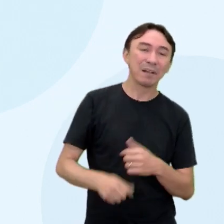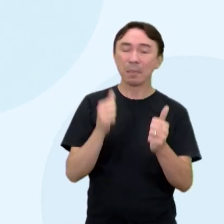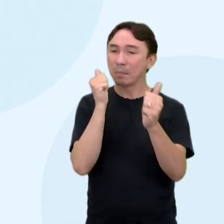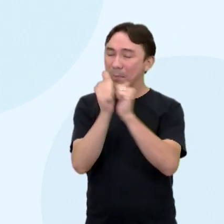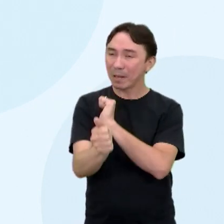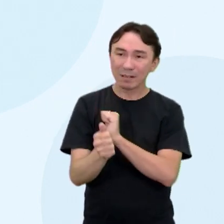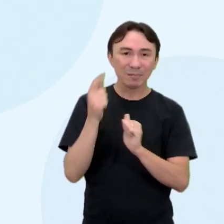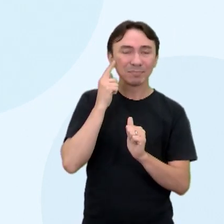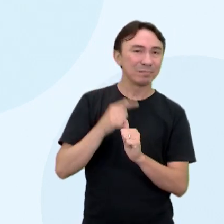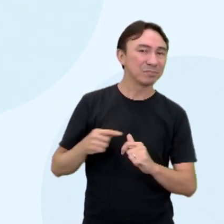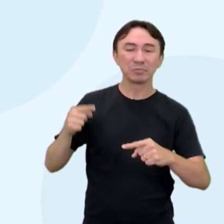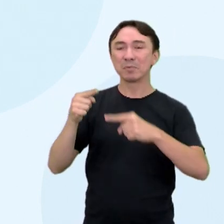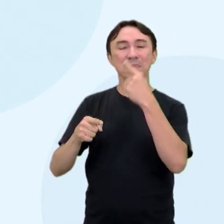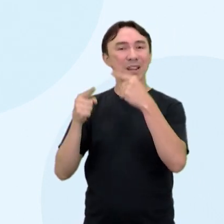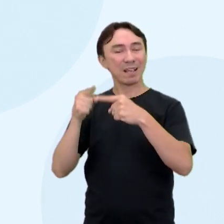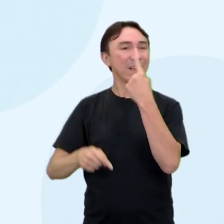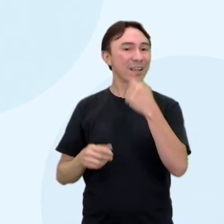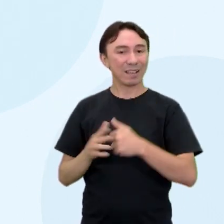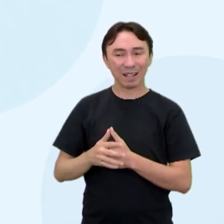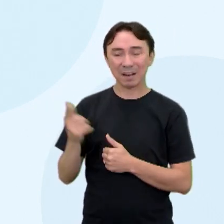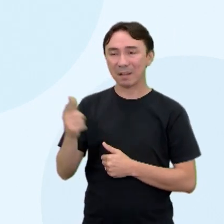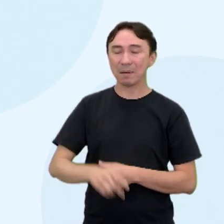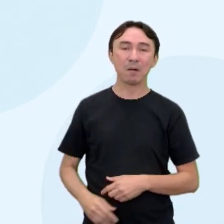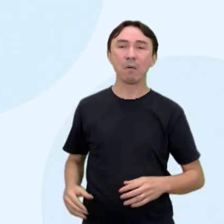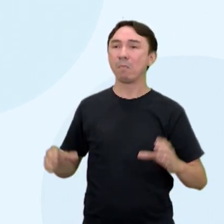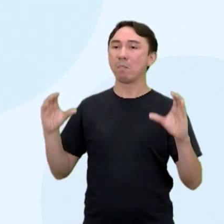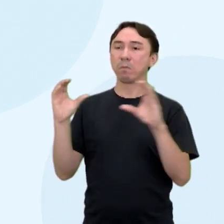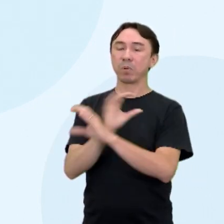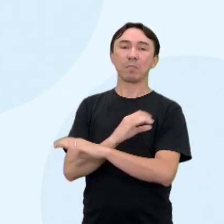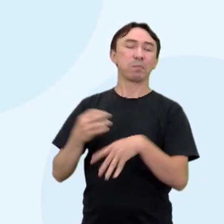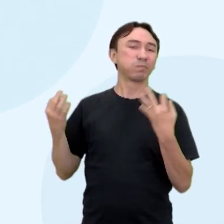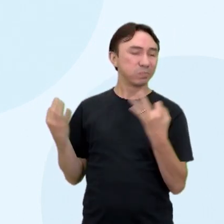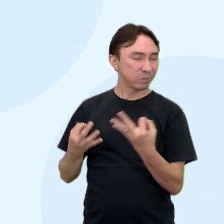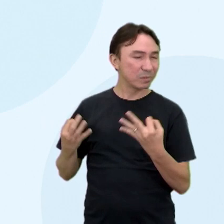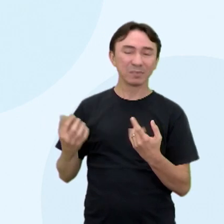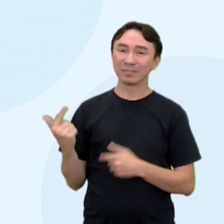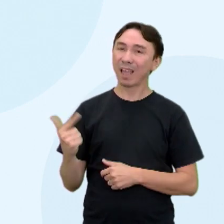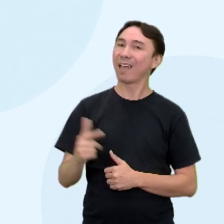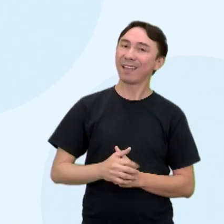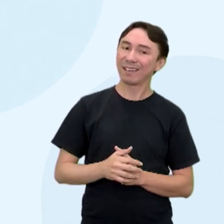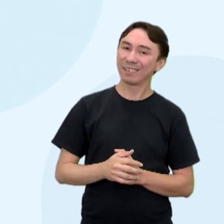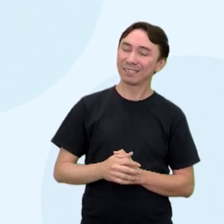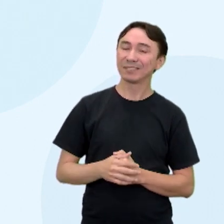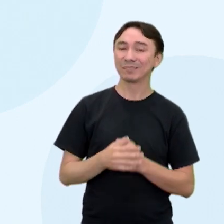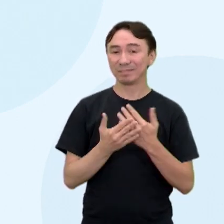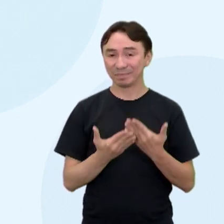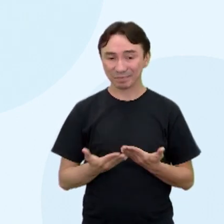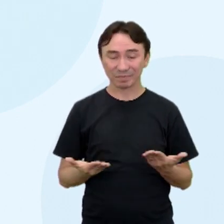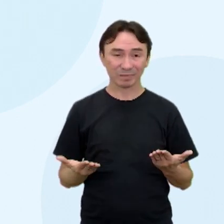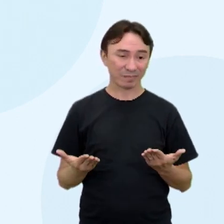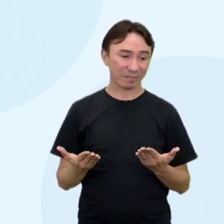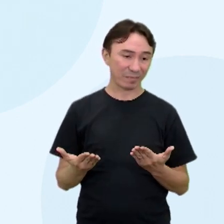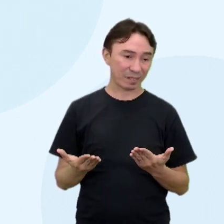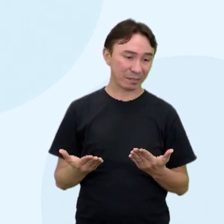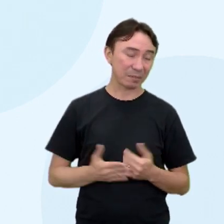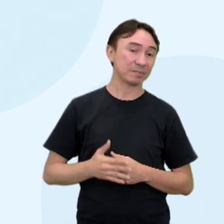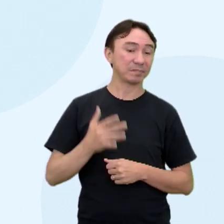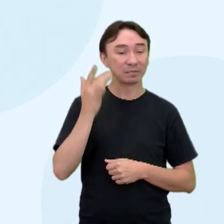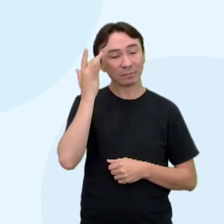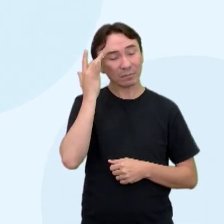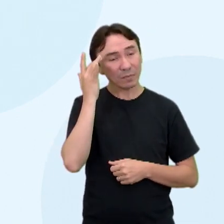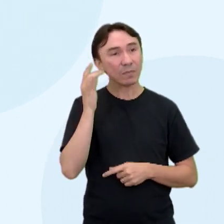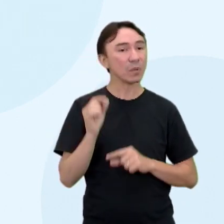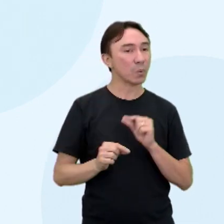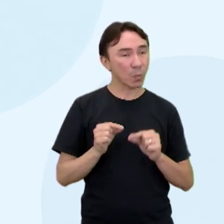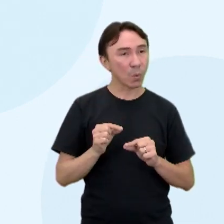Ela nunca é um ser pleno nas leituras sociais, entendeu? Então acho que é